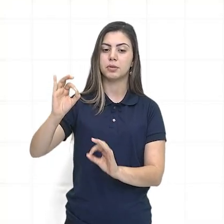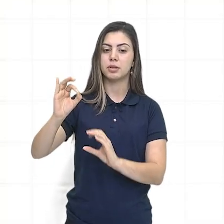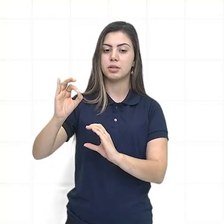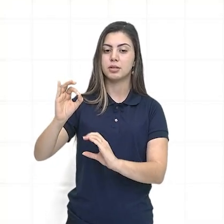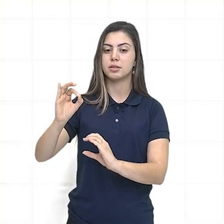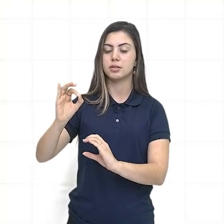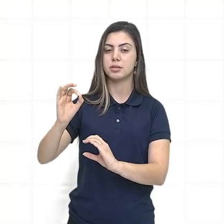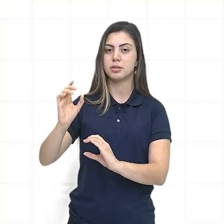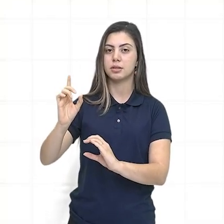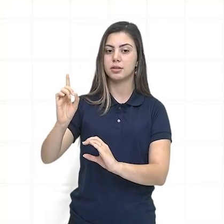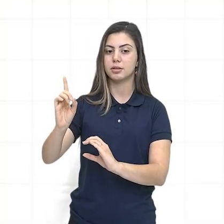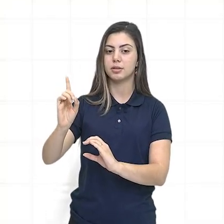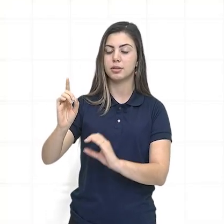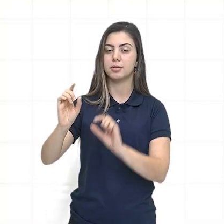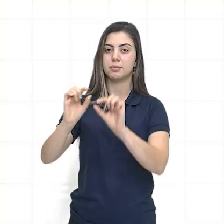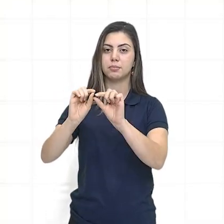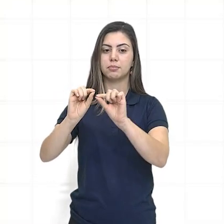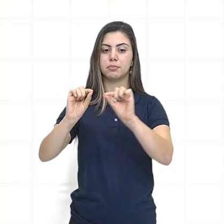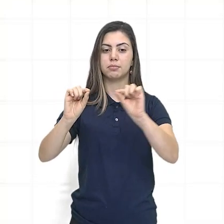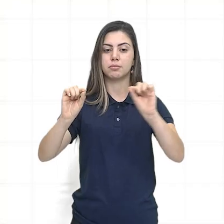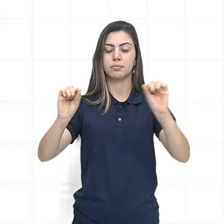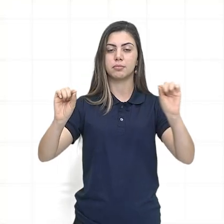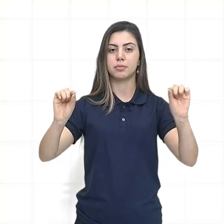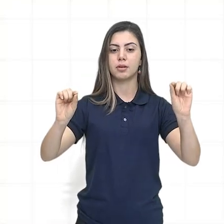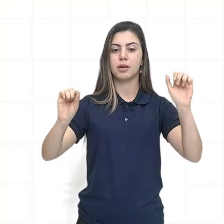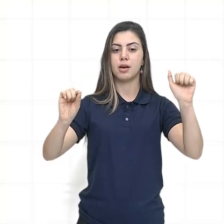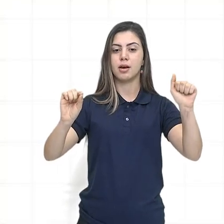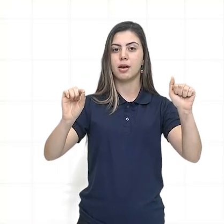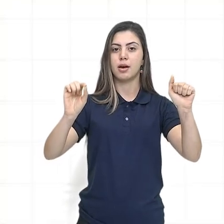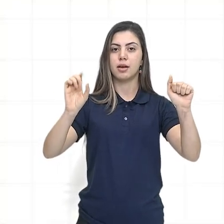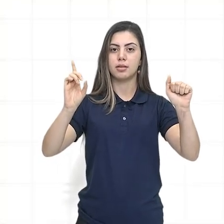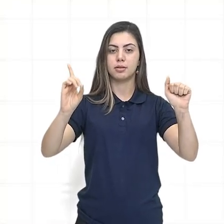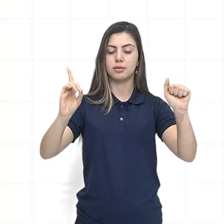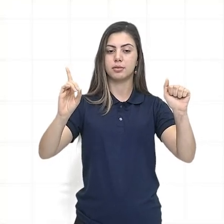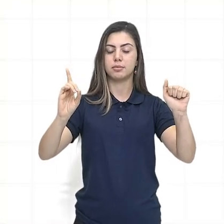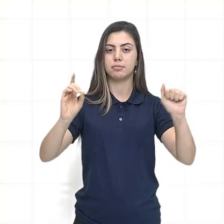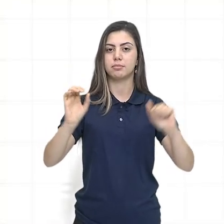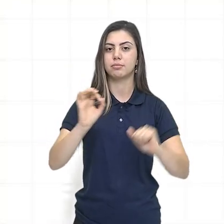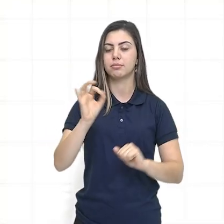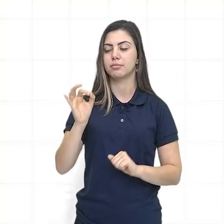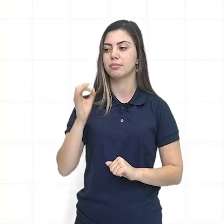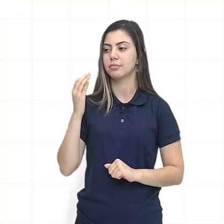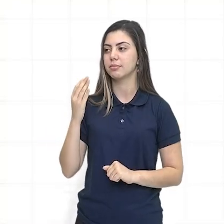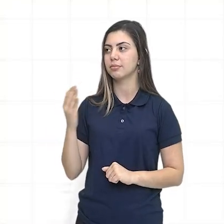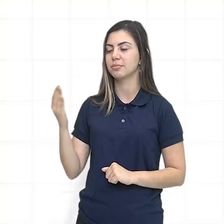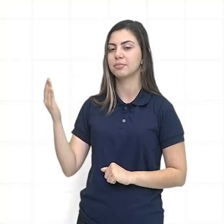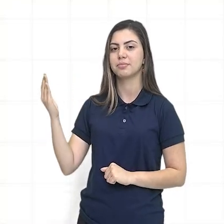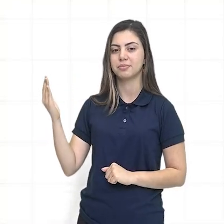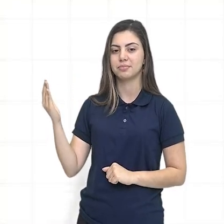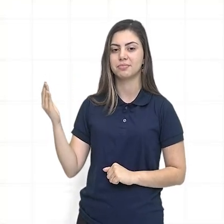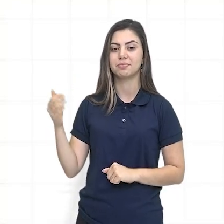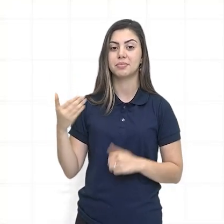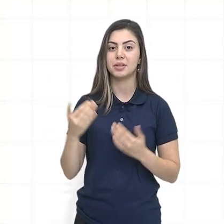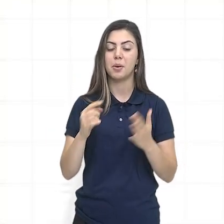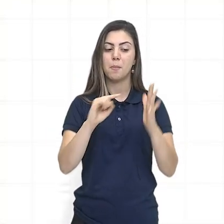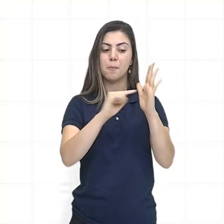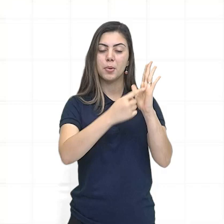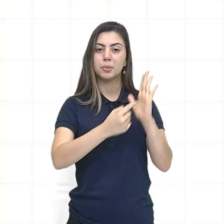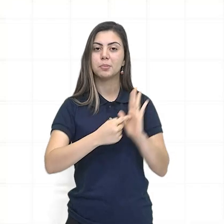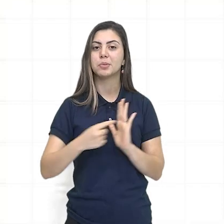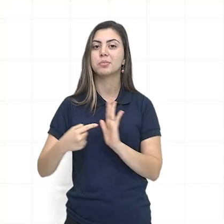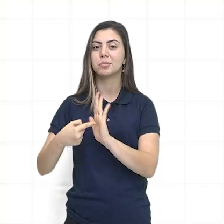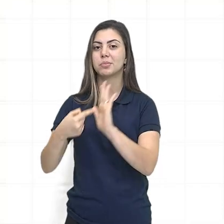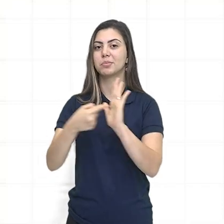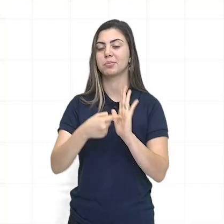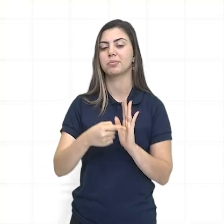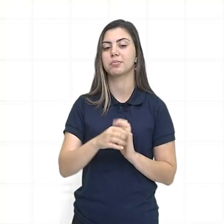aqui CD e aqui eu tenho o segmento AD, ó, olha só, viu? Cada ponto. Então,